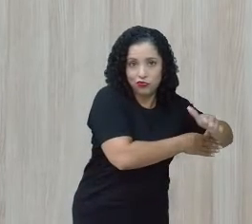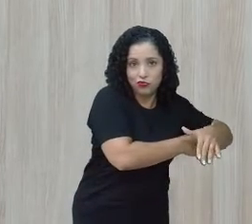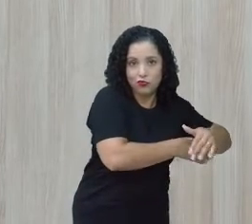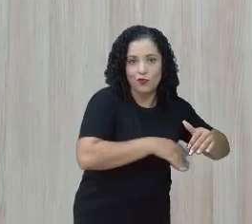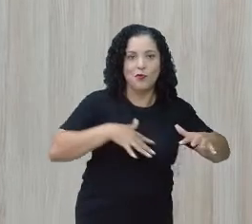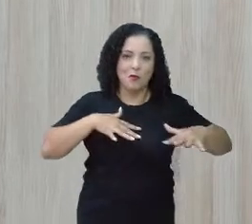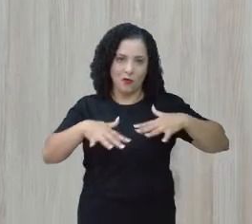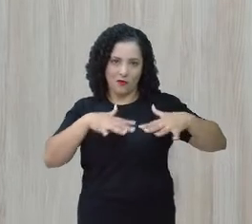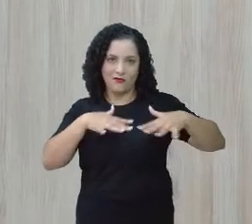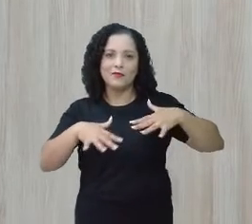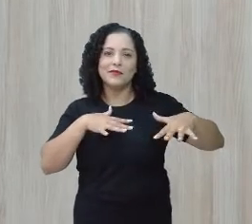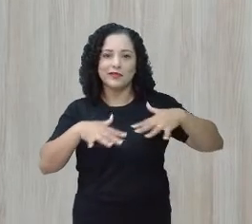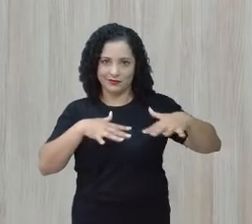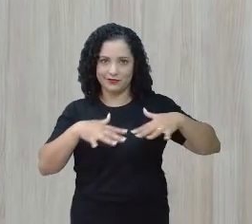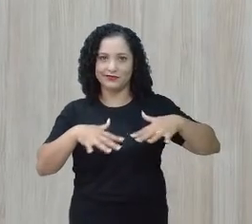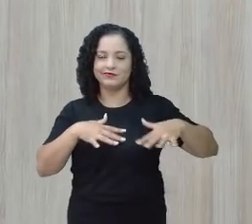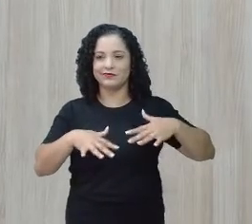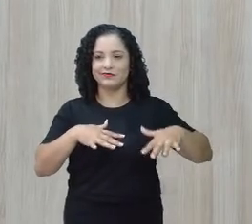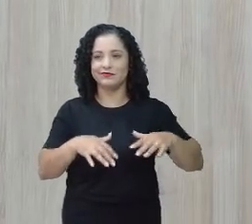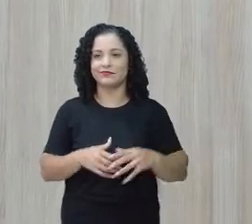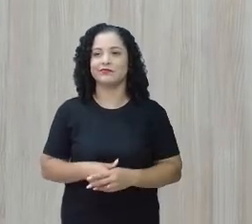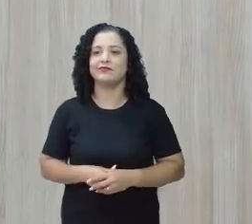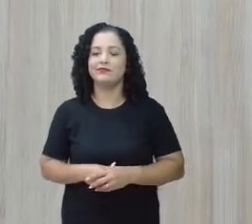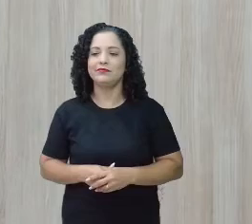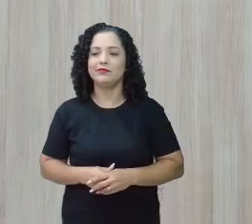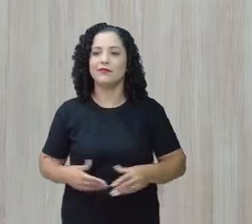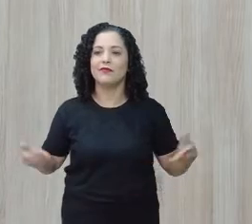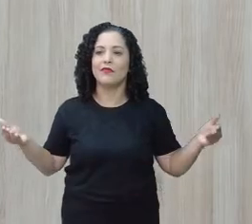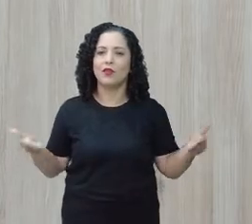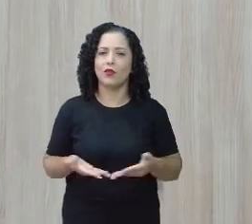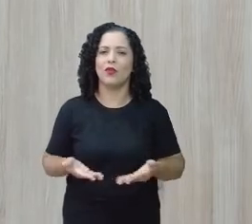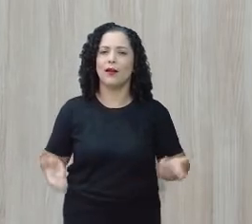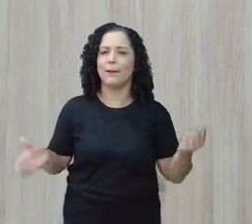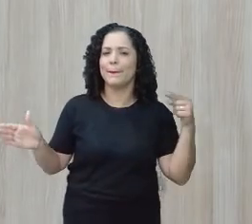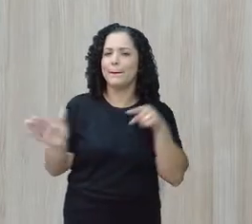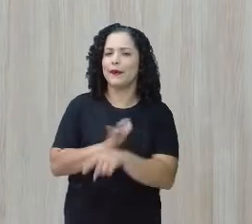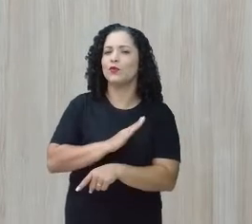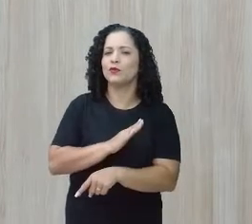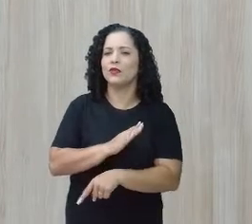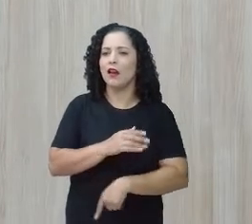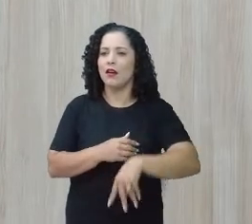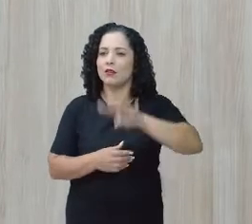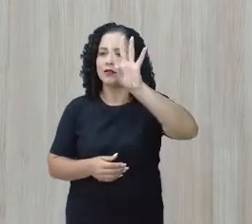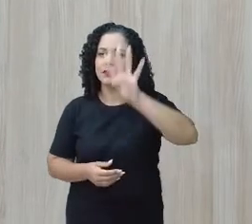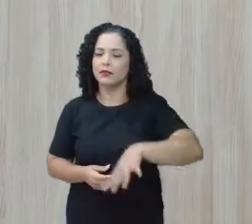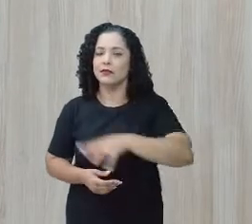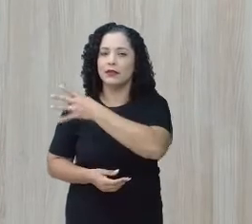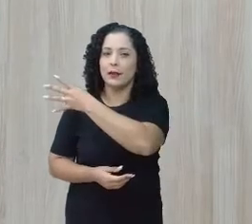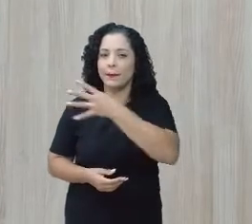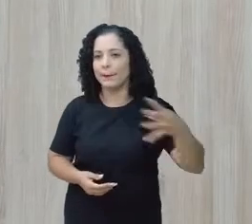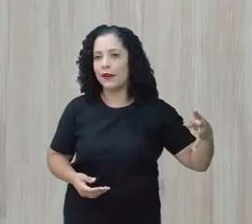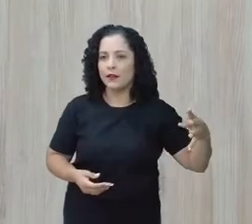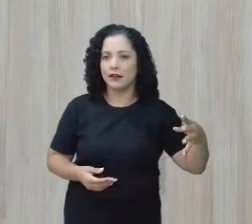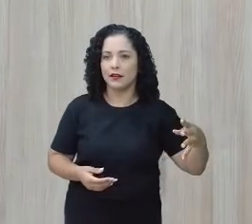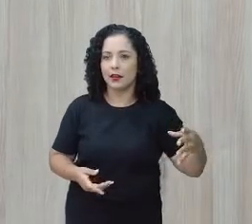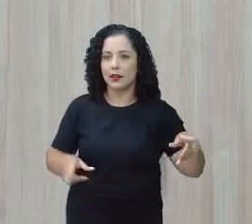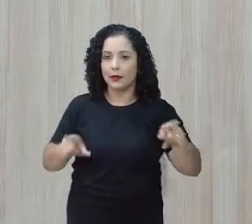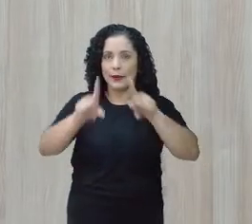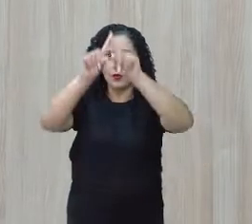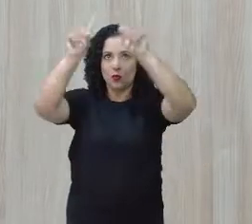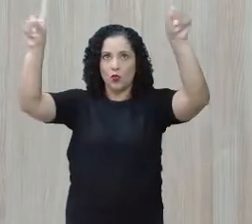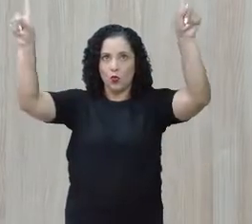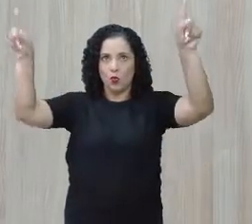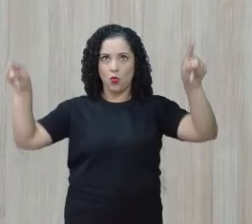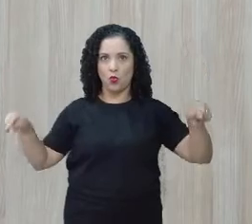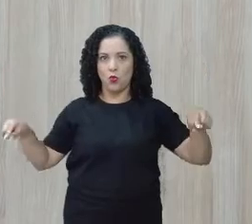em movimento, ok? Agora eu posso perguntar, gente, a tabela, né? E a cesta de basquete, a tabela,